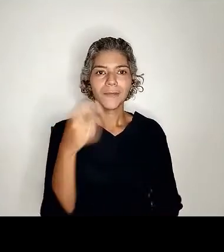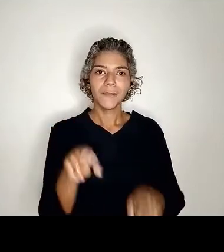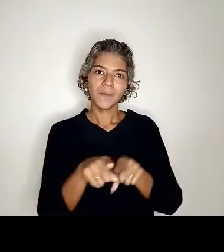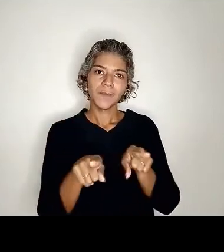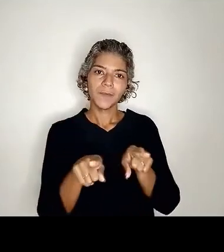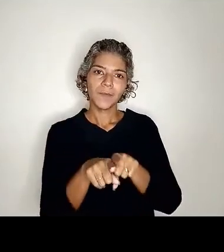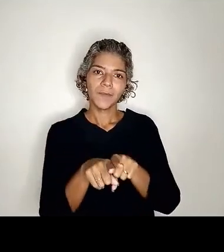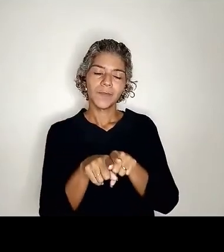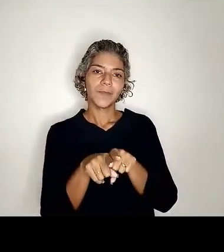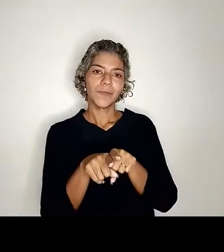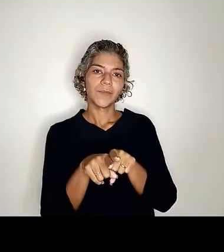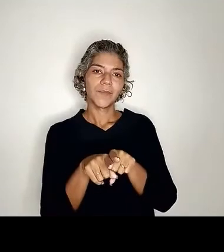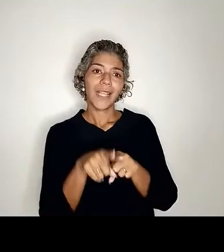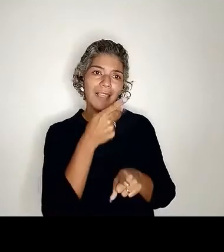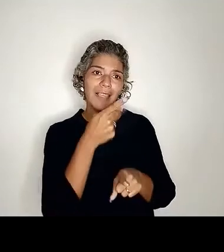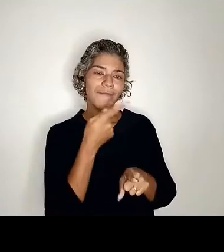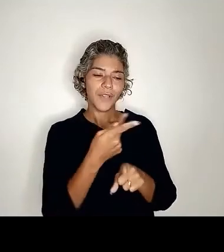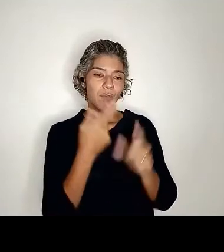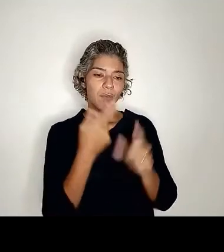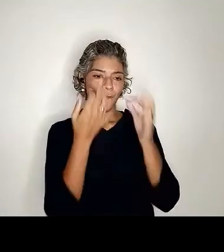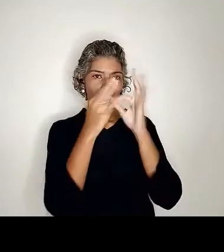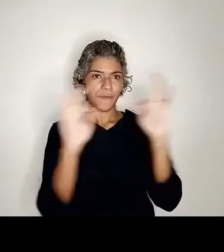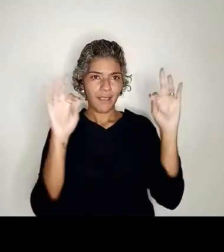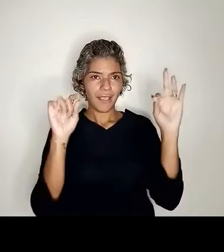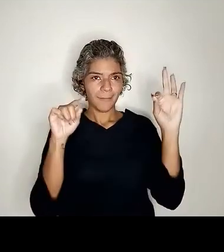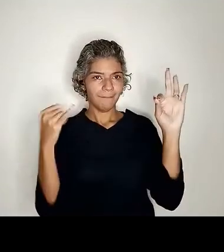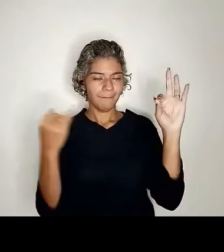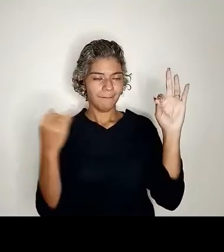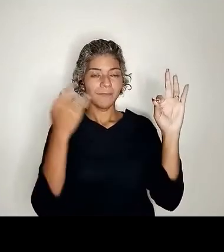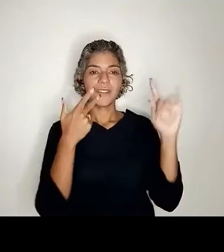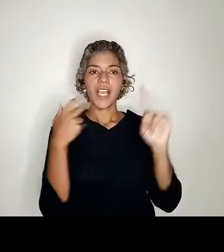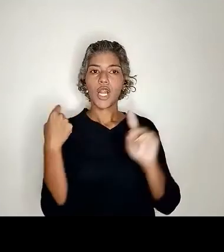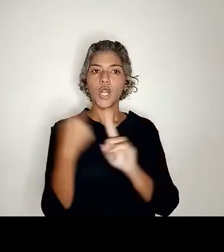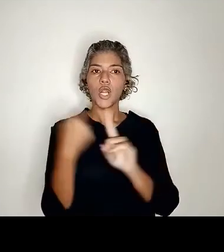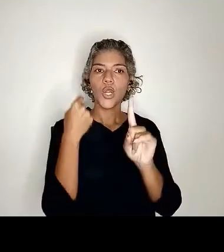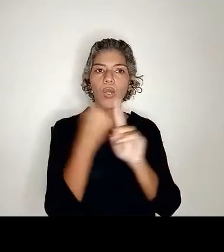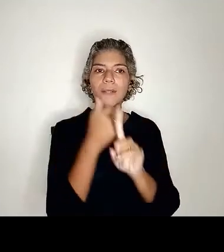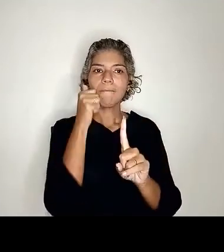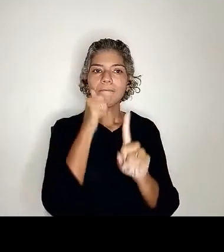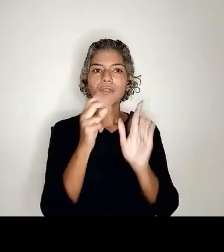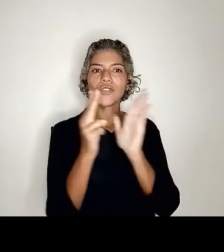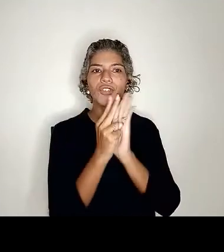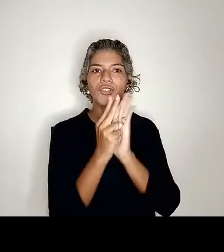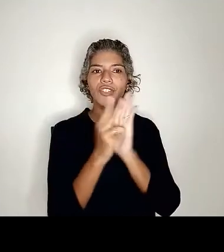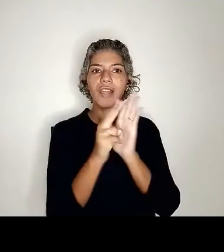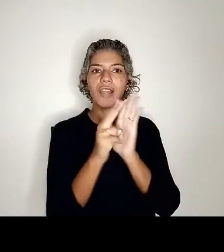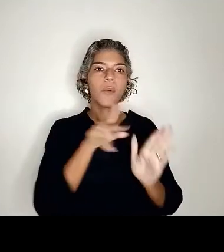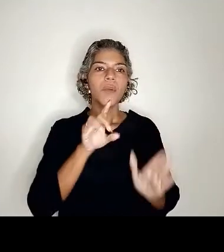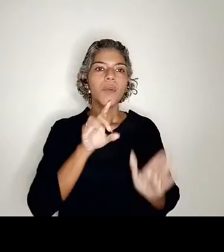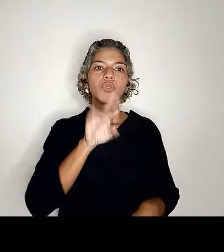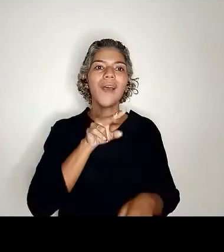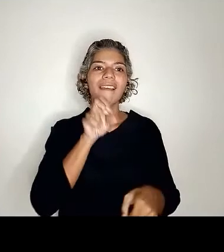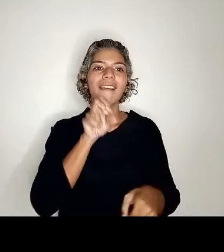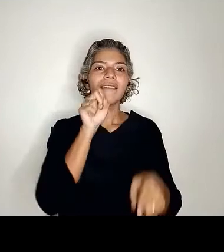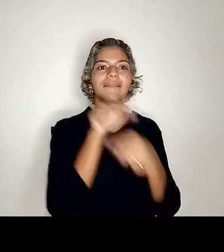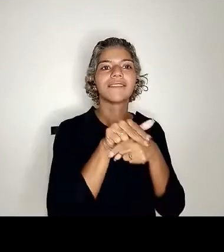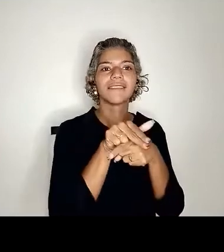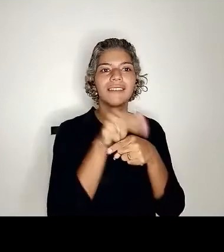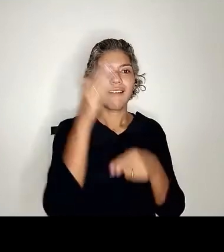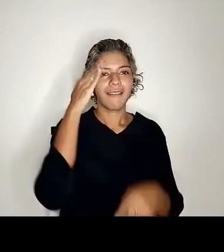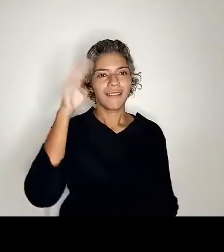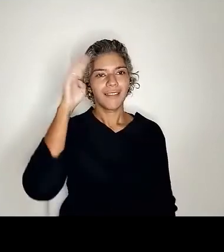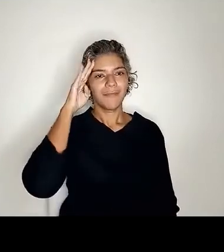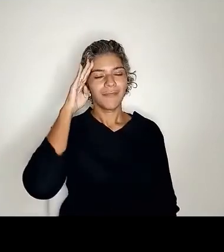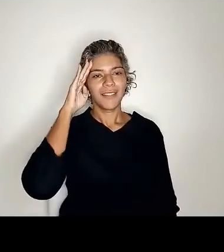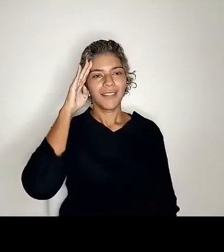a frase, né, que ela disse, que a luta da mulher indígena não é só para entrar na academia, mas para sair inteira e sair